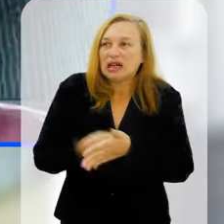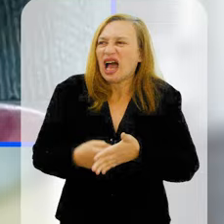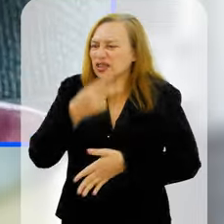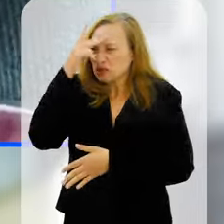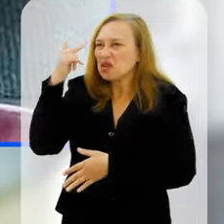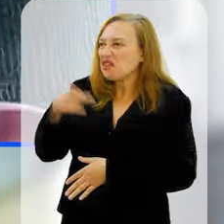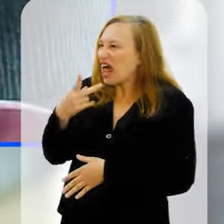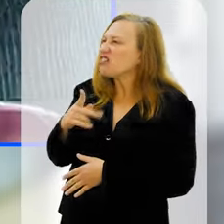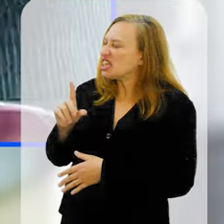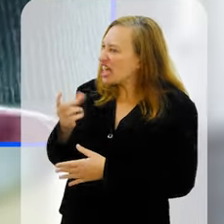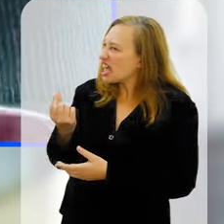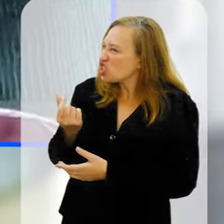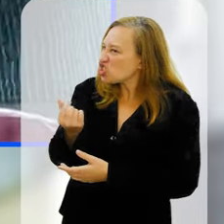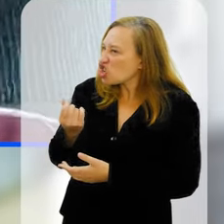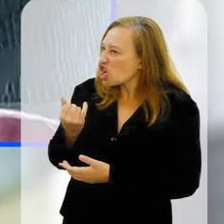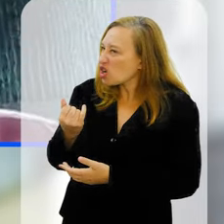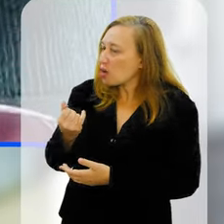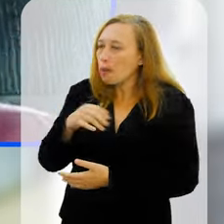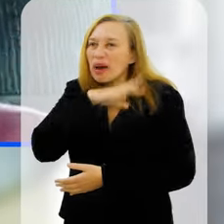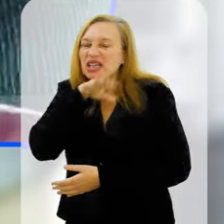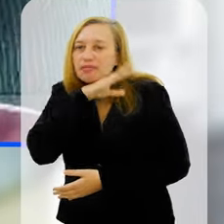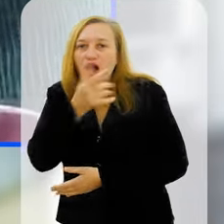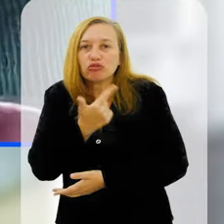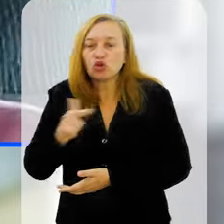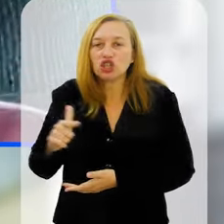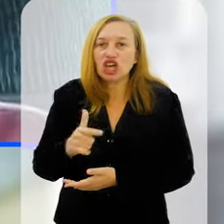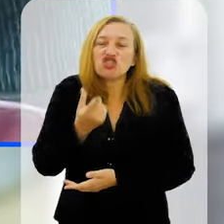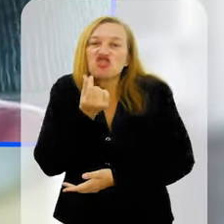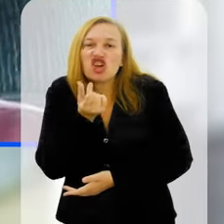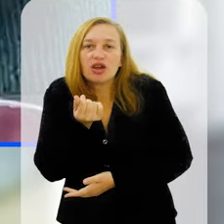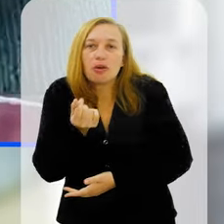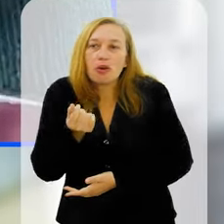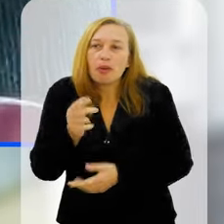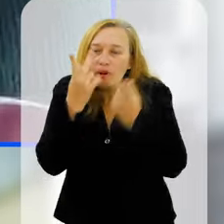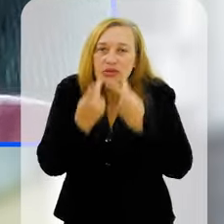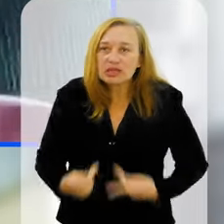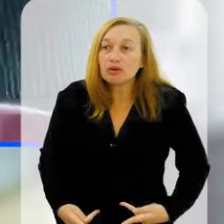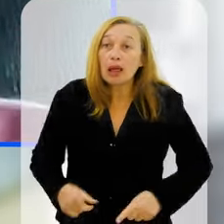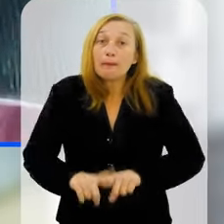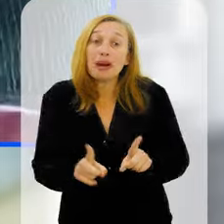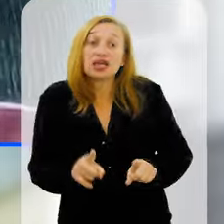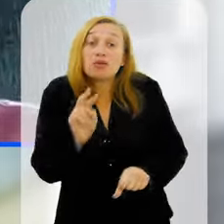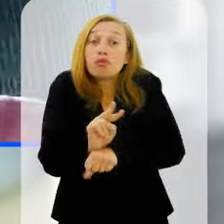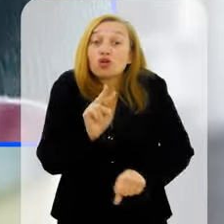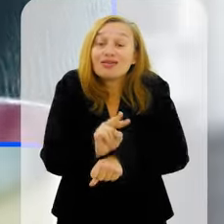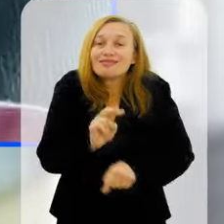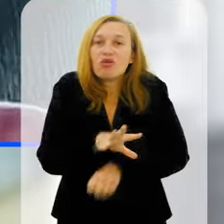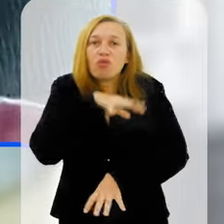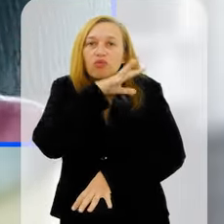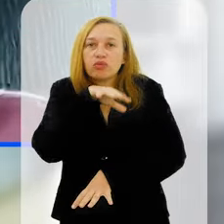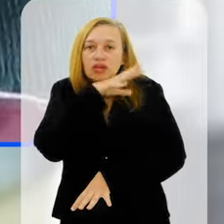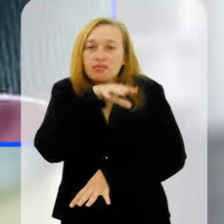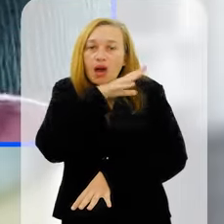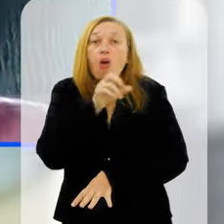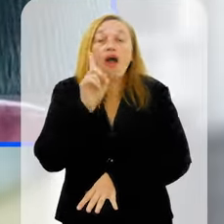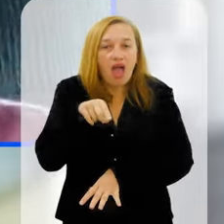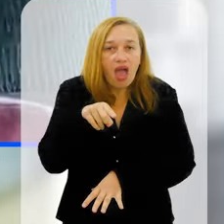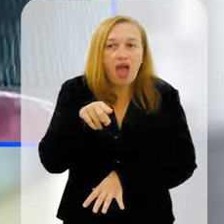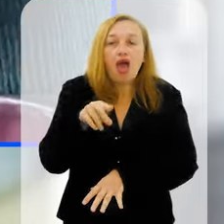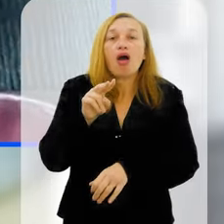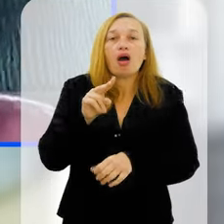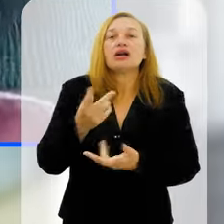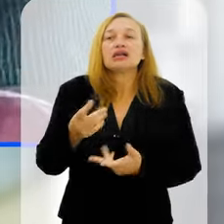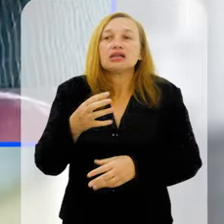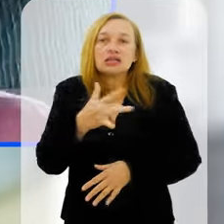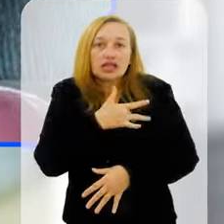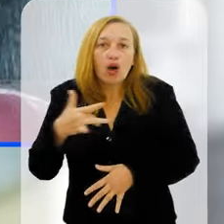As pessoas reclamam: ah, você está querendo dinheiro para o bicho, já não tem dinheiro para a saúde, para a gente. Eu só dizer o seguinte: proteção animal também é saúde